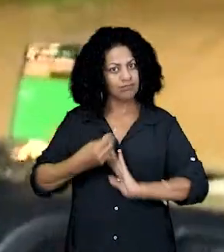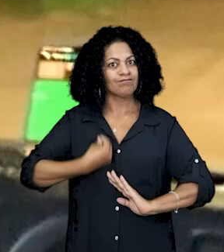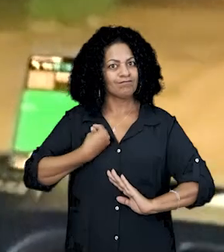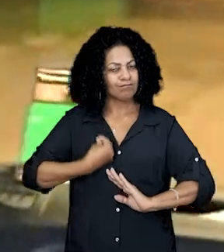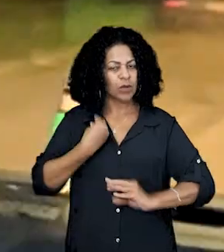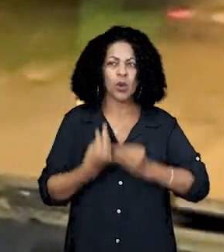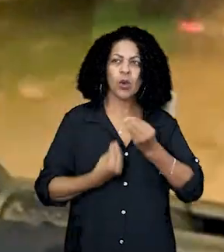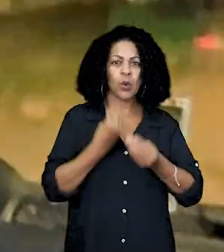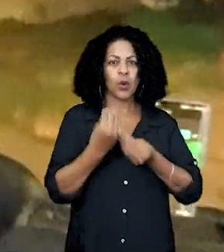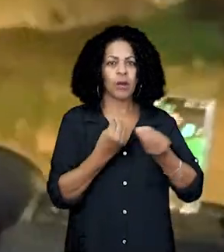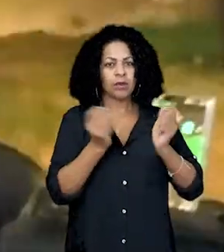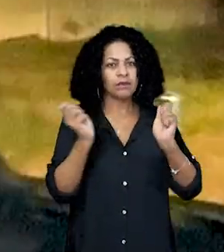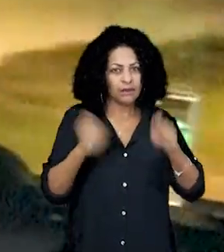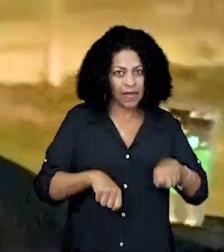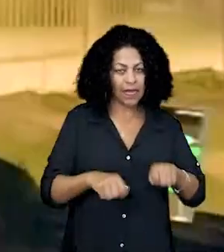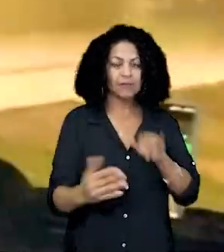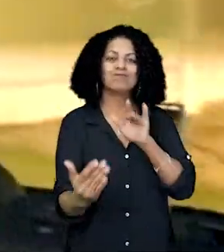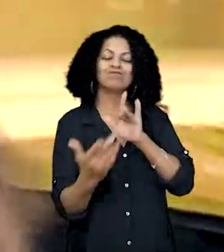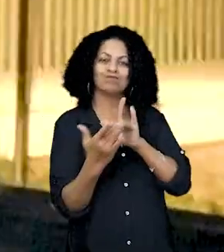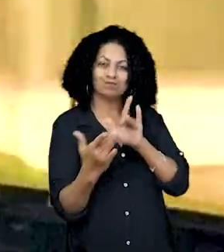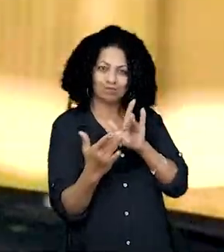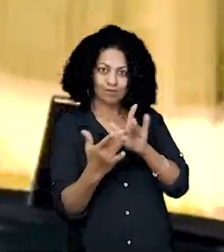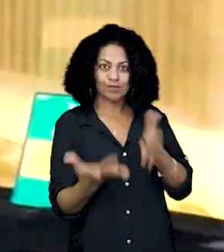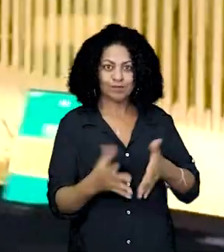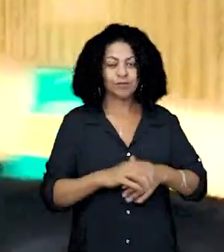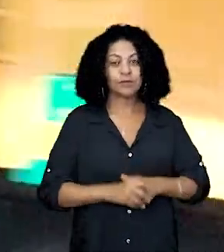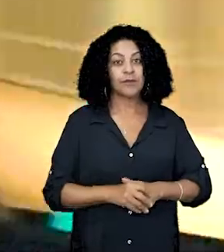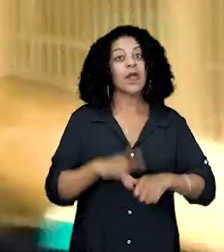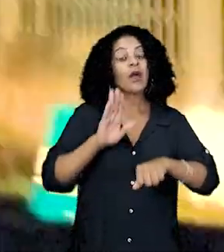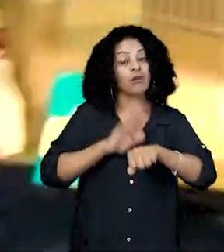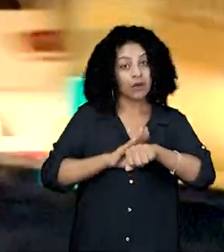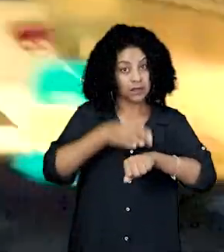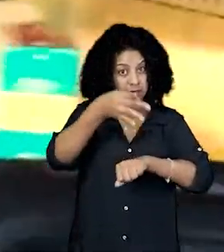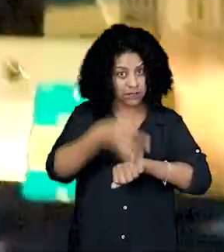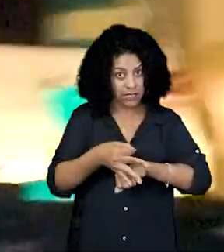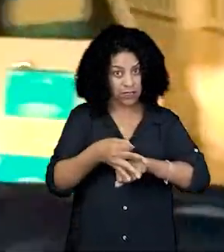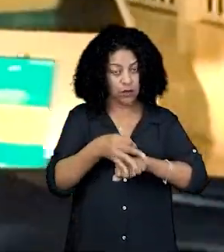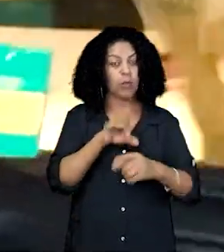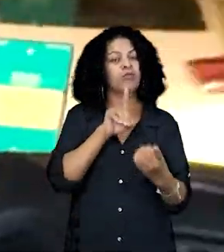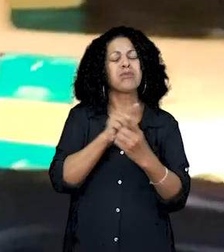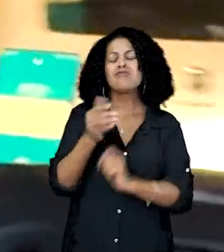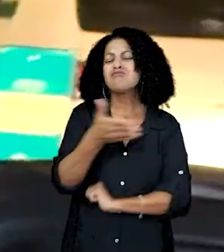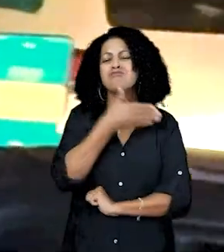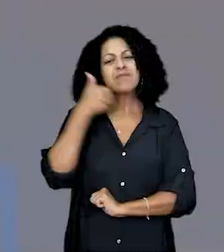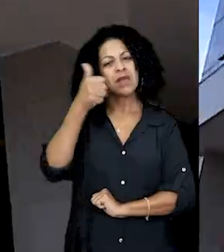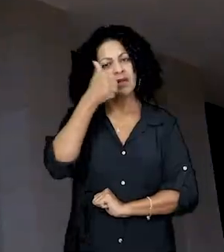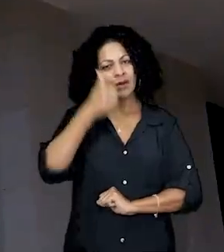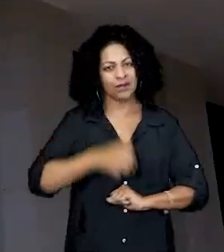tudo isso para poder realizar o atendimento